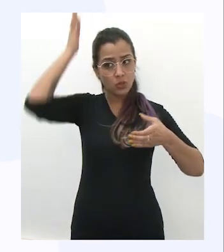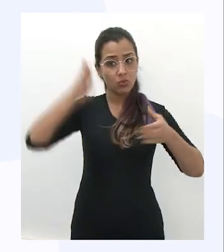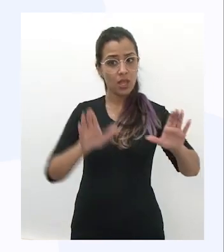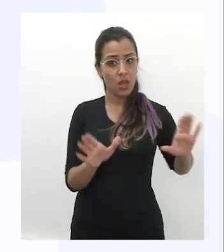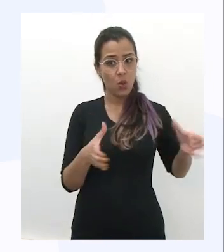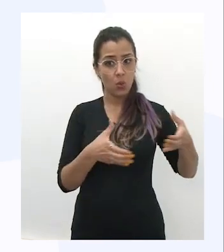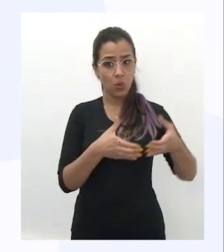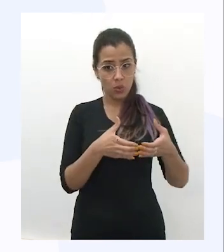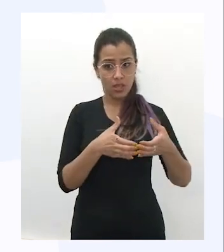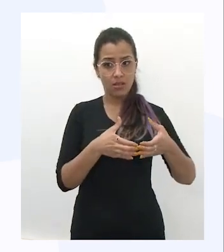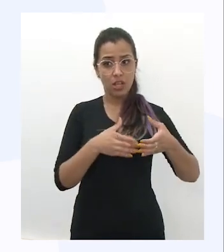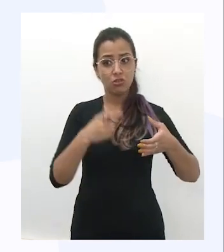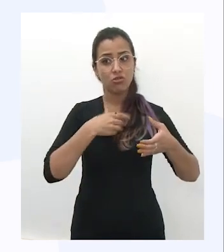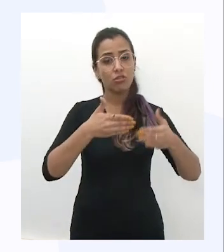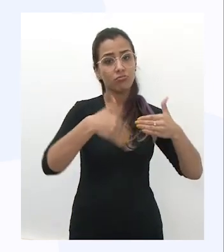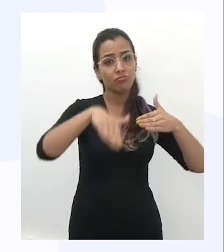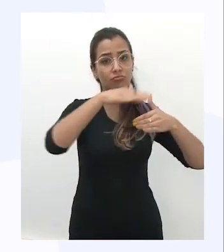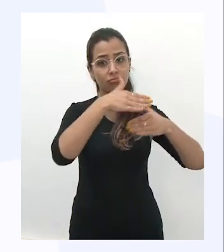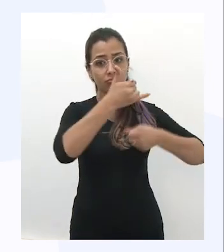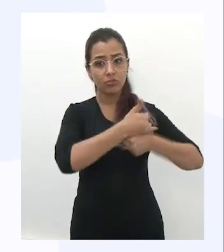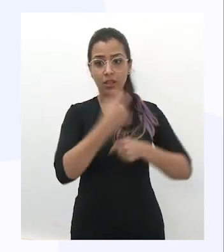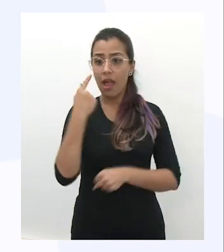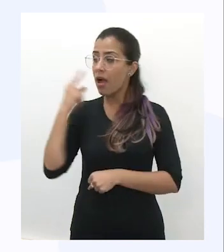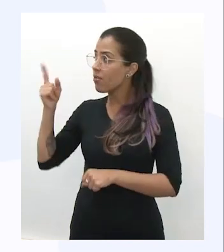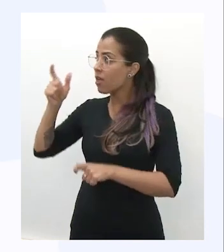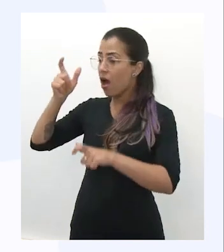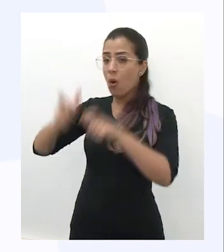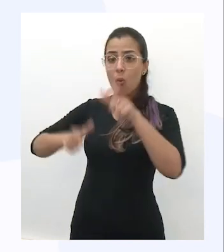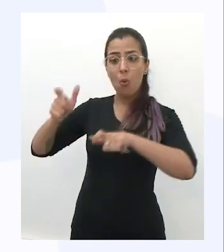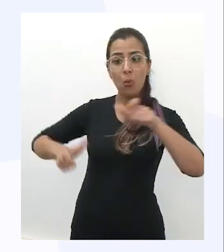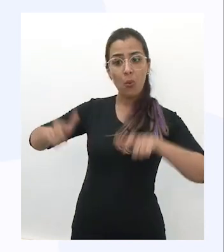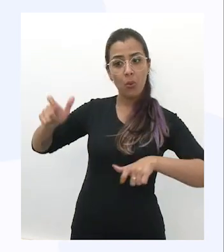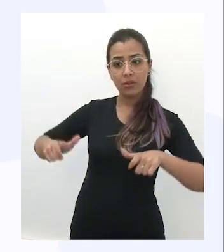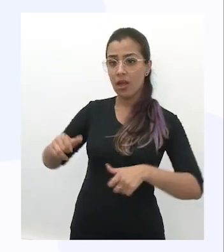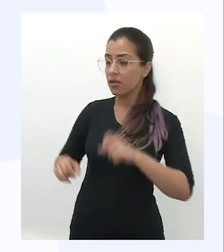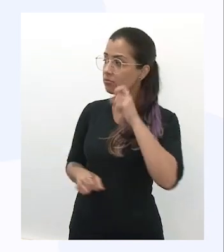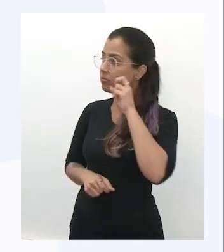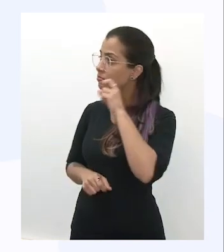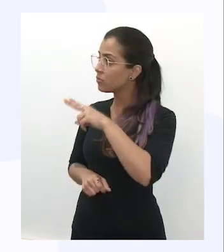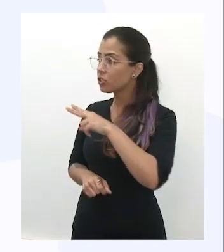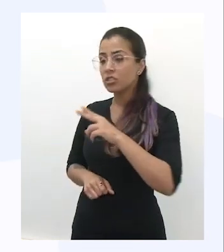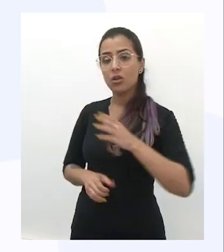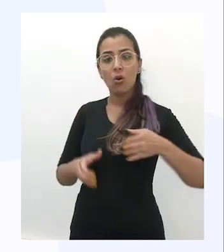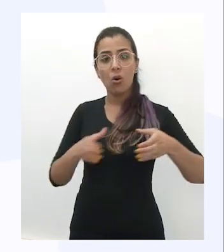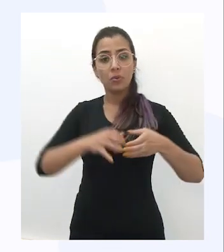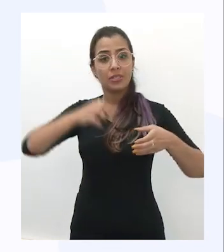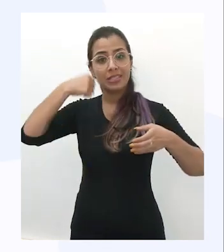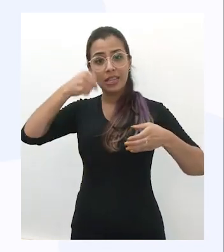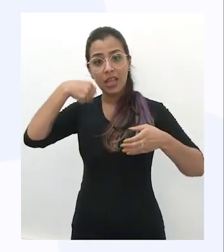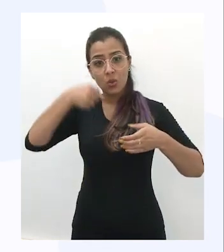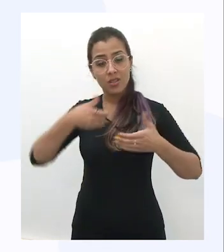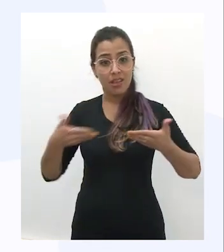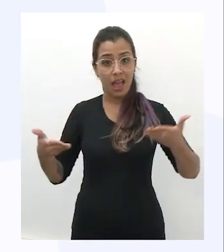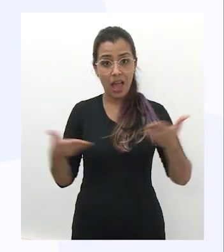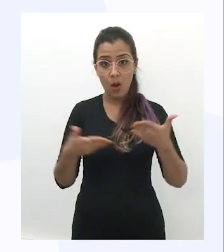rigidamente hierarquizada. Então, esses personagens que vocês estão identificando aí nesse afresco são os senadores. Agora, eles não precisam mais